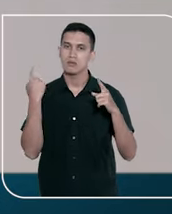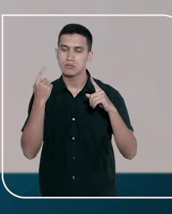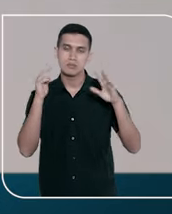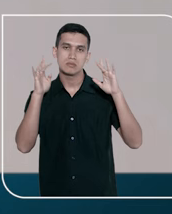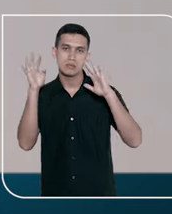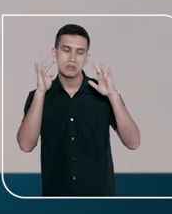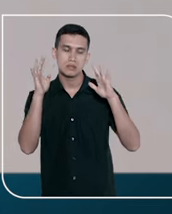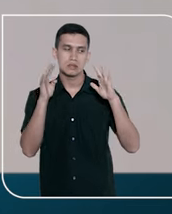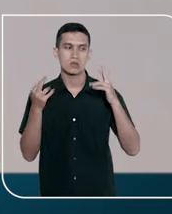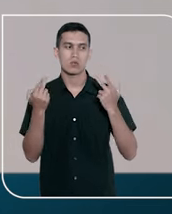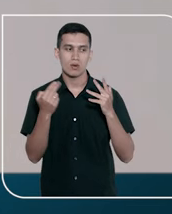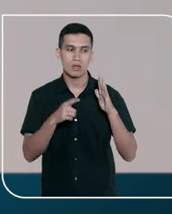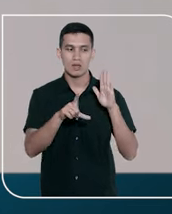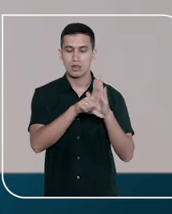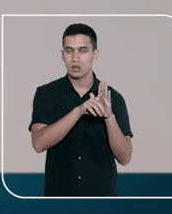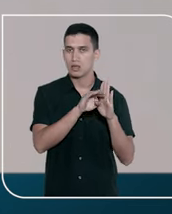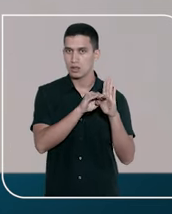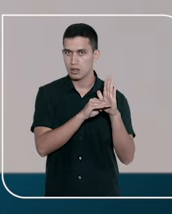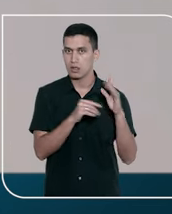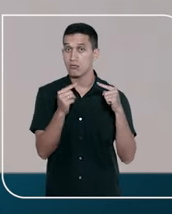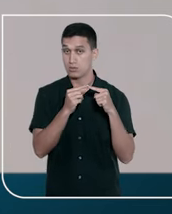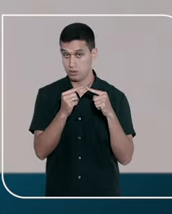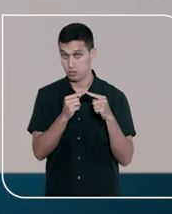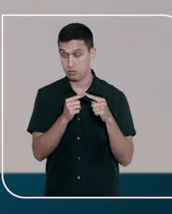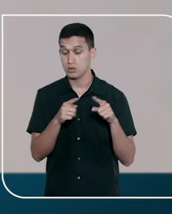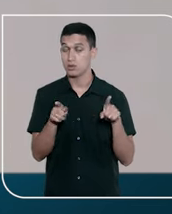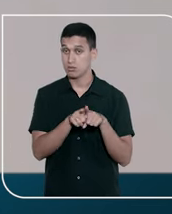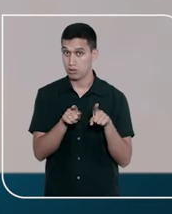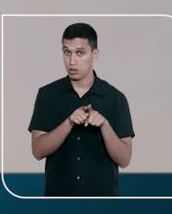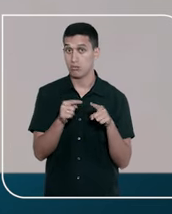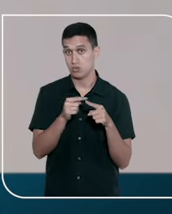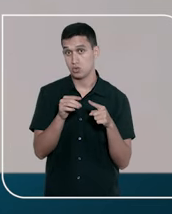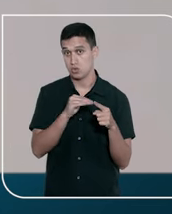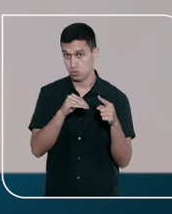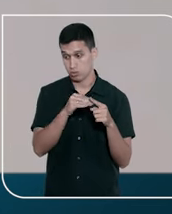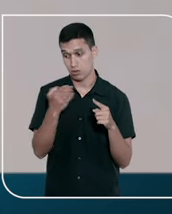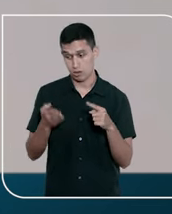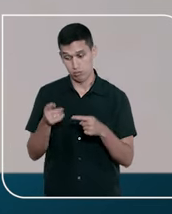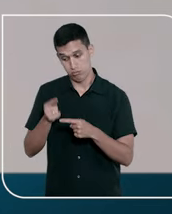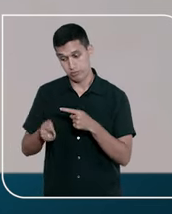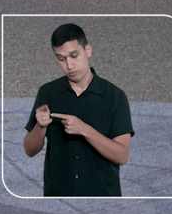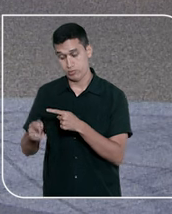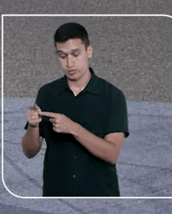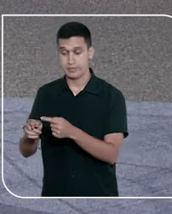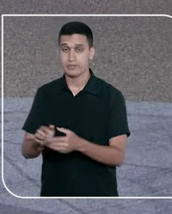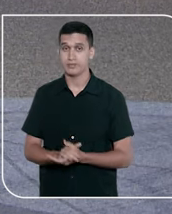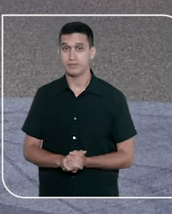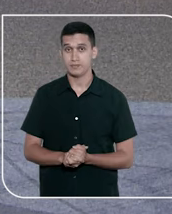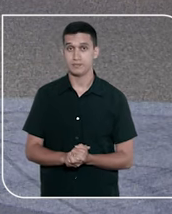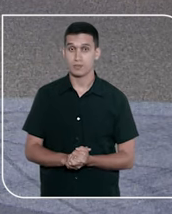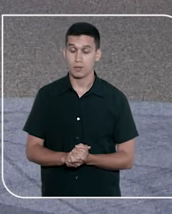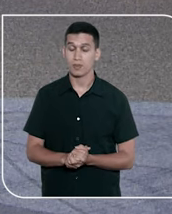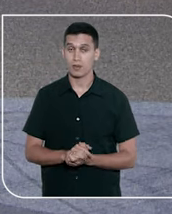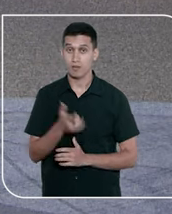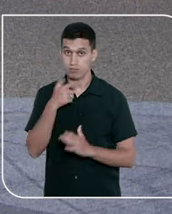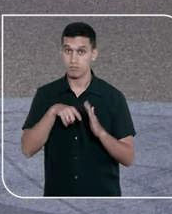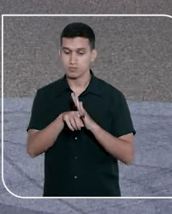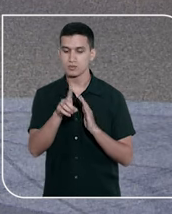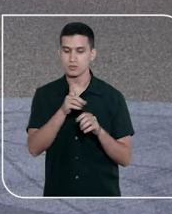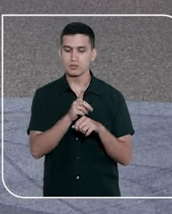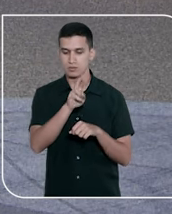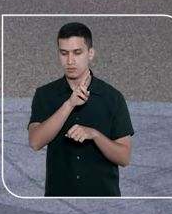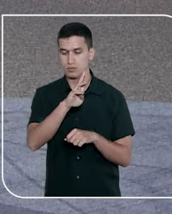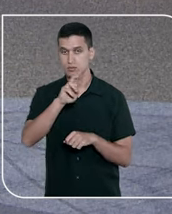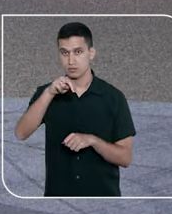a legislação aplicável, também embasa essas restrições de circulação. Dr. Bruno, e no caso de